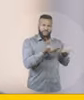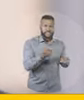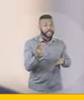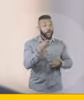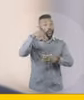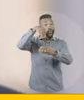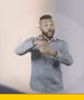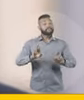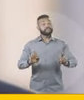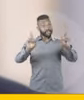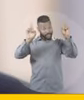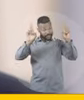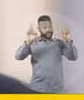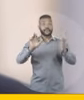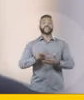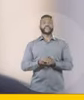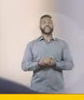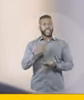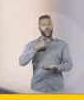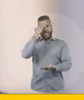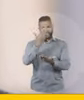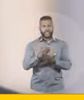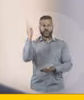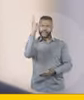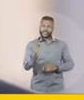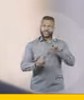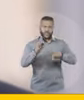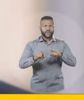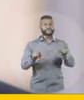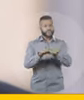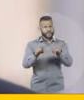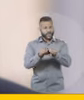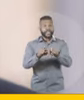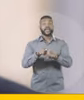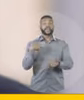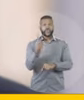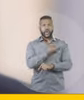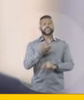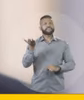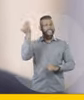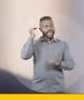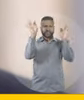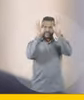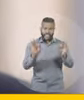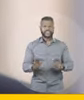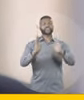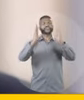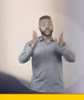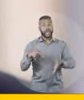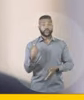ódio. É lugar de depositar esperança. Eu acredito no Brasil e no povo brasileiro. Nós já fizemos esse país feliz uma